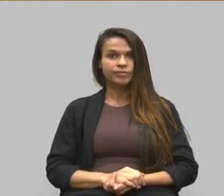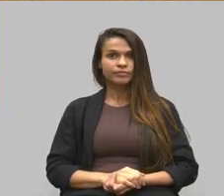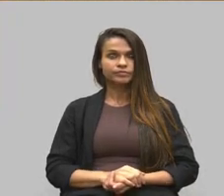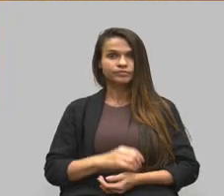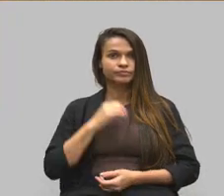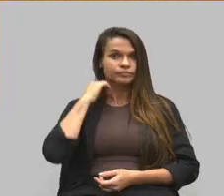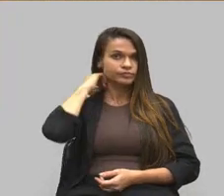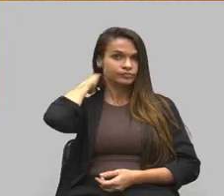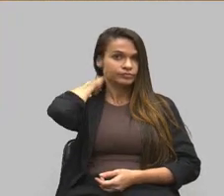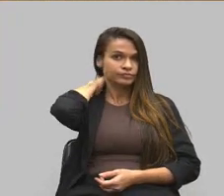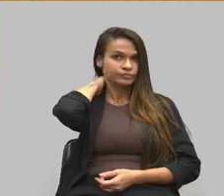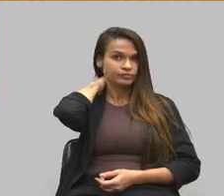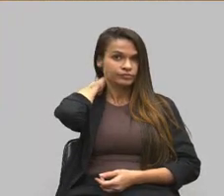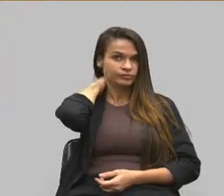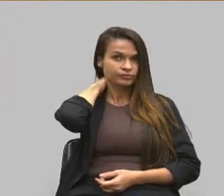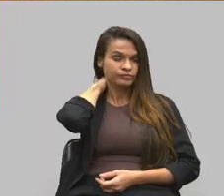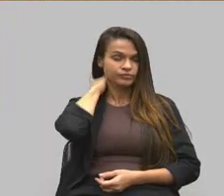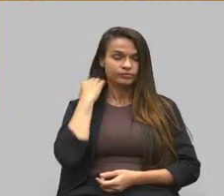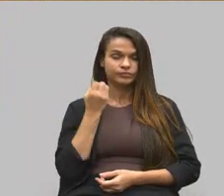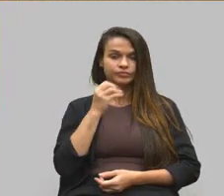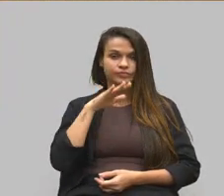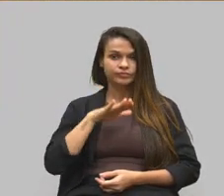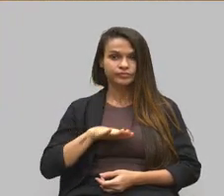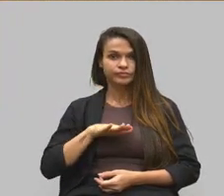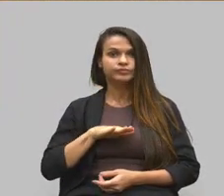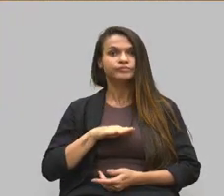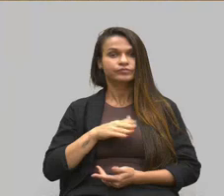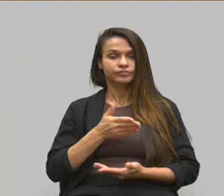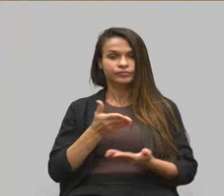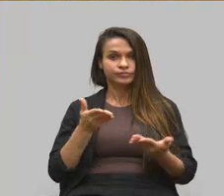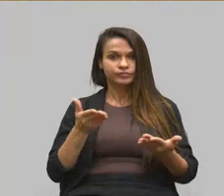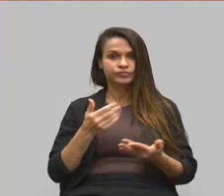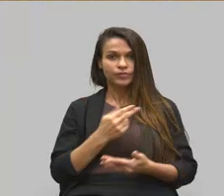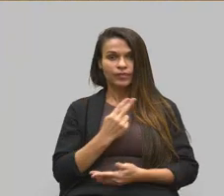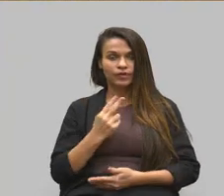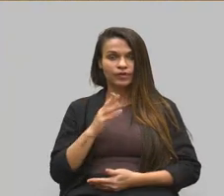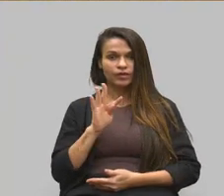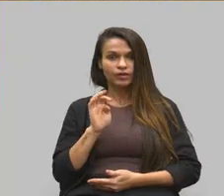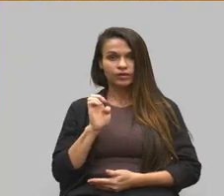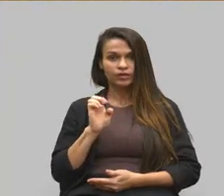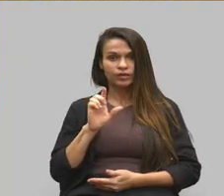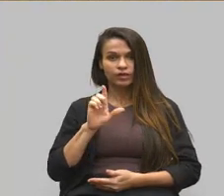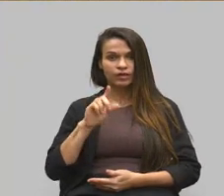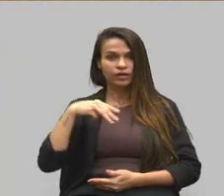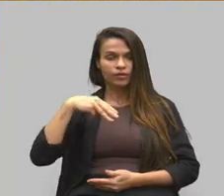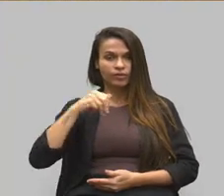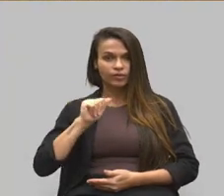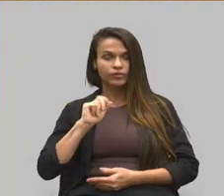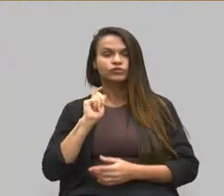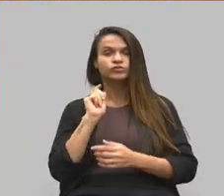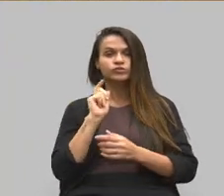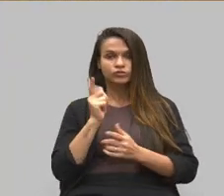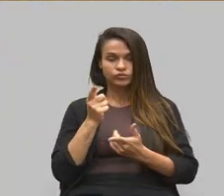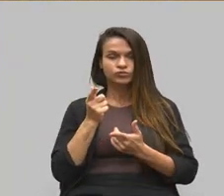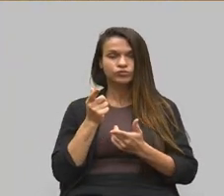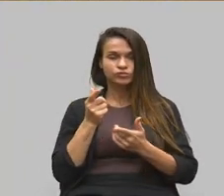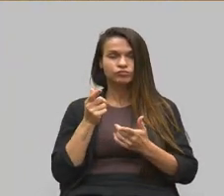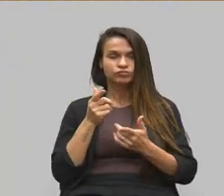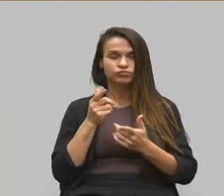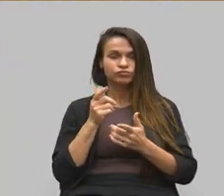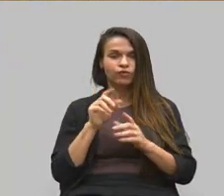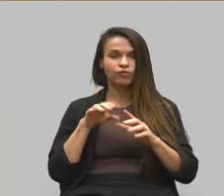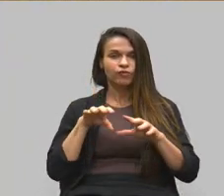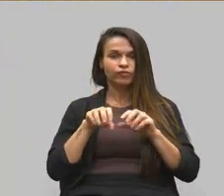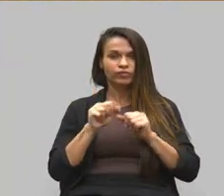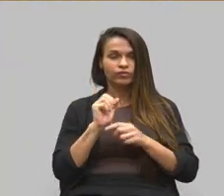Gerais Boa tarde a todos meu nome é Telma eu sou fisioterapeuta especialista em fisioterapia respiratória do Hospital